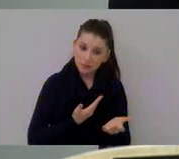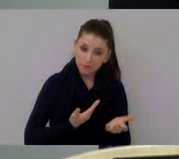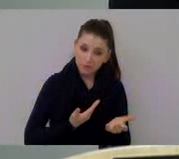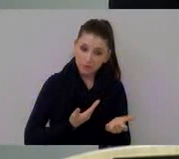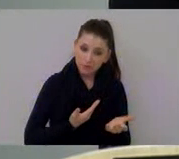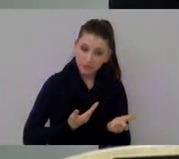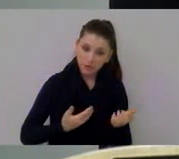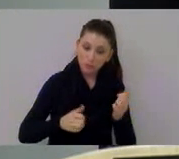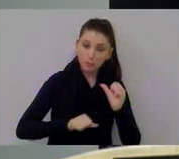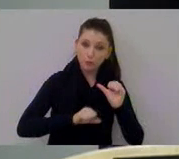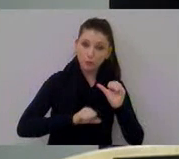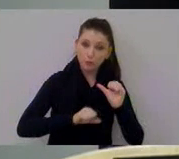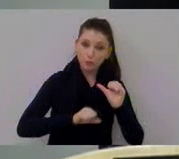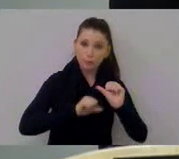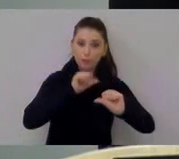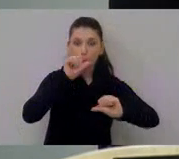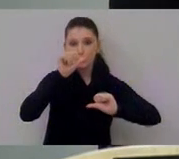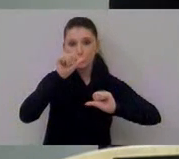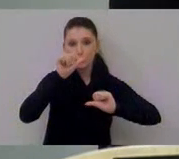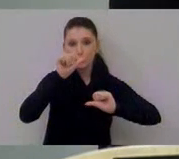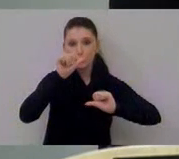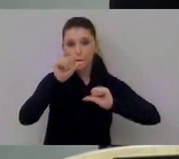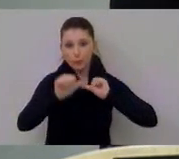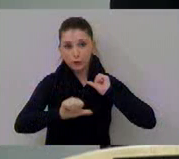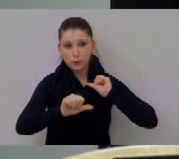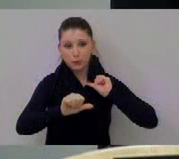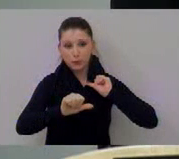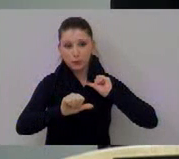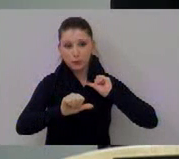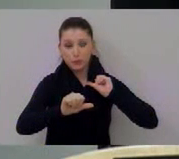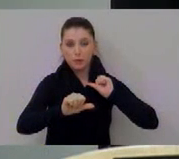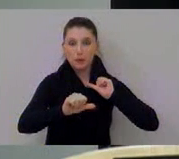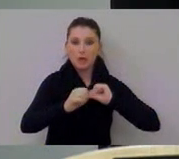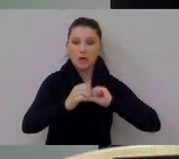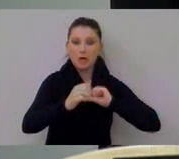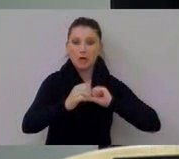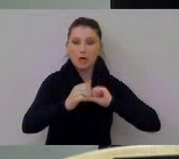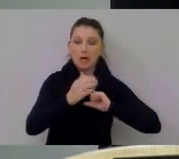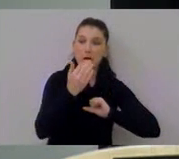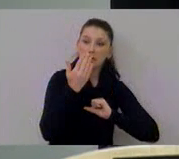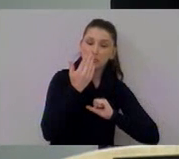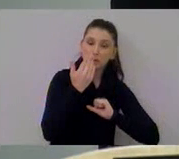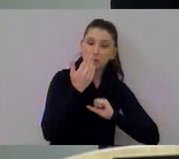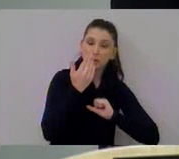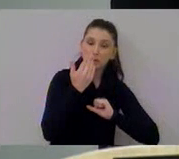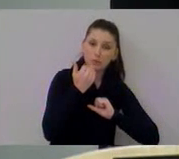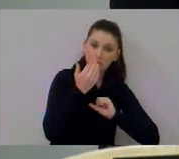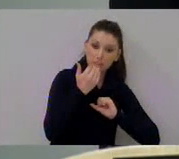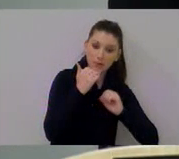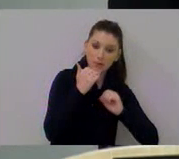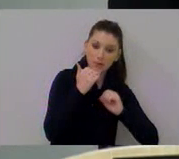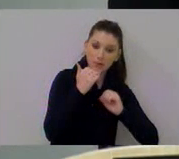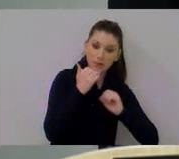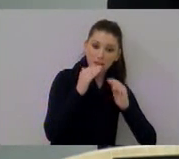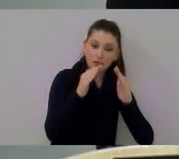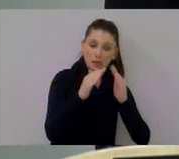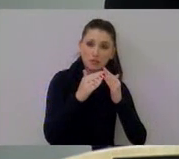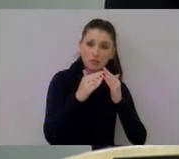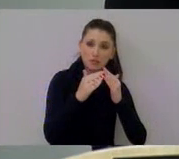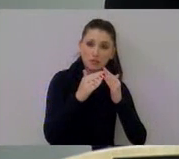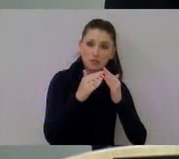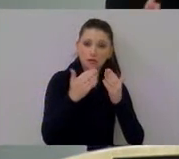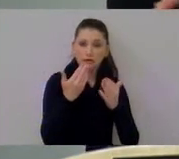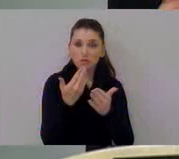sistema de alimentação, que agora as escolas fazem a sua